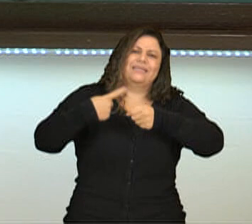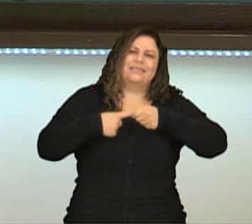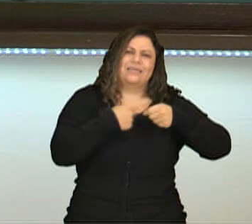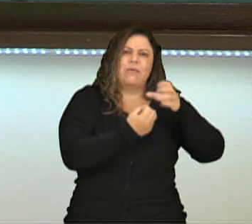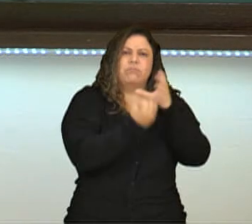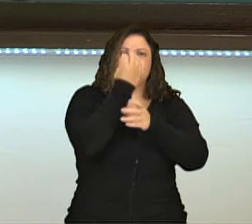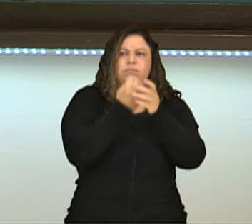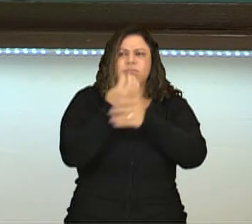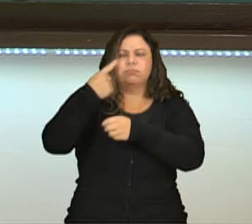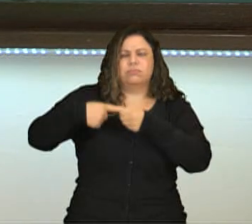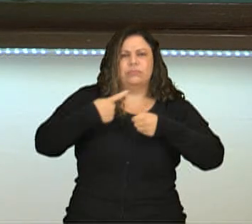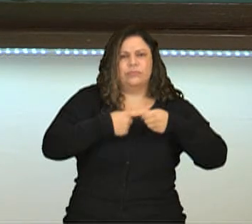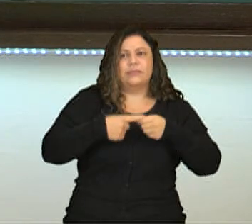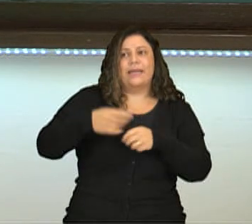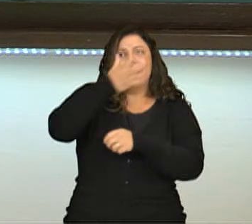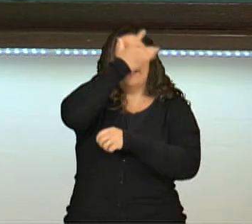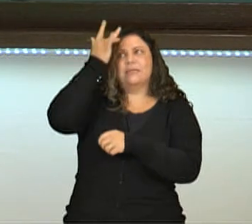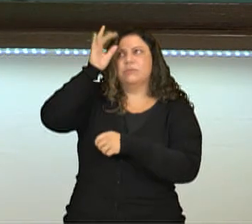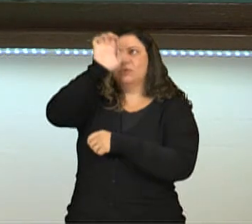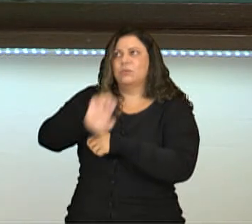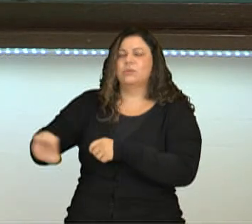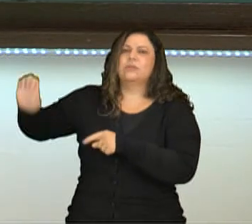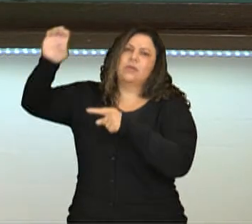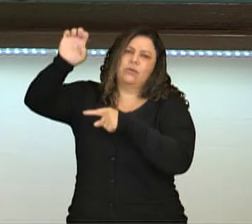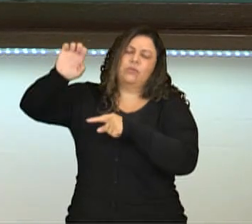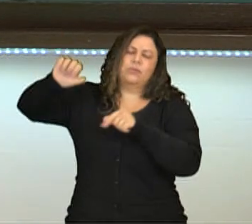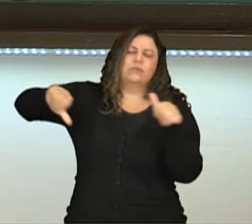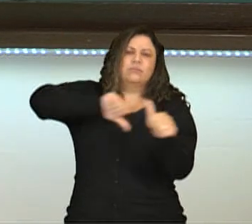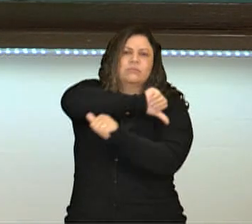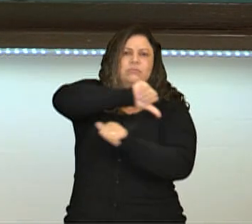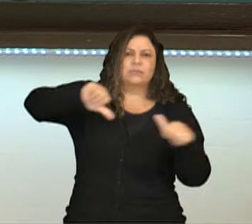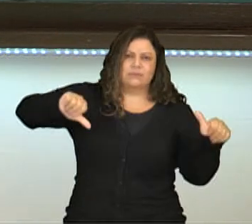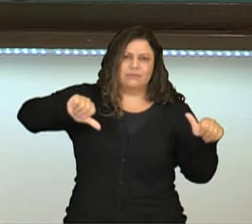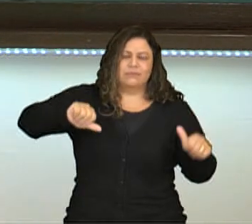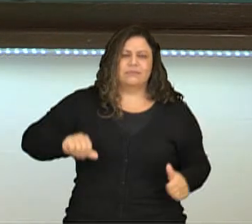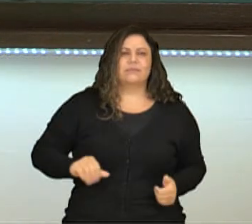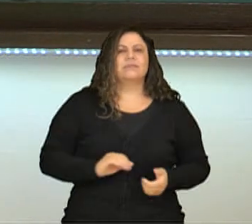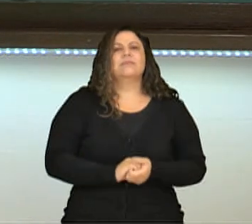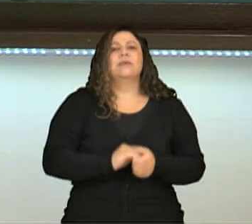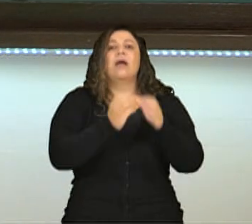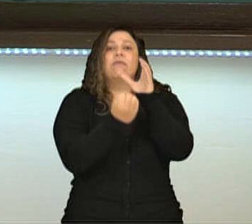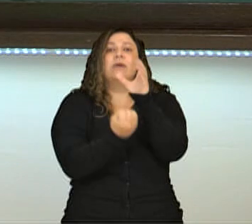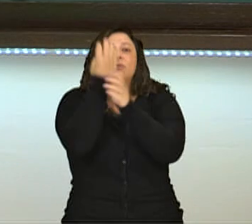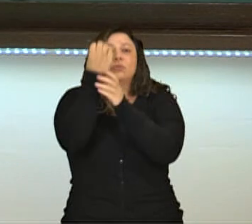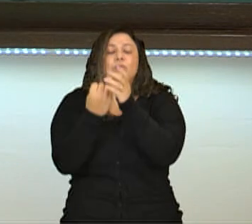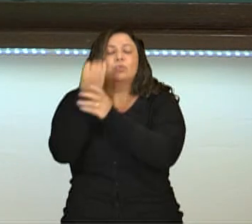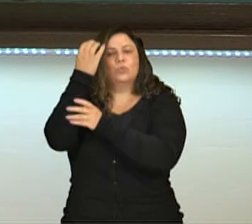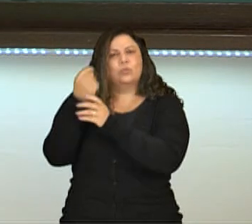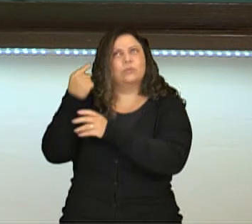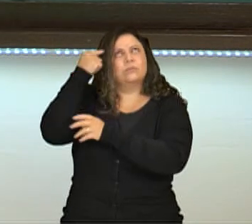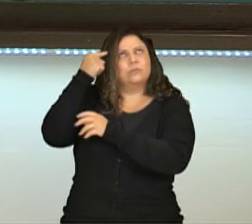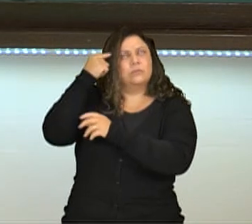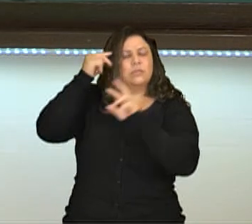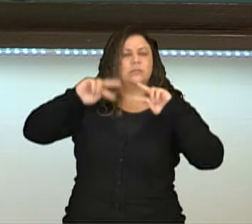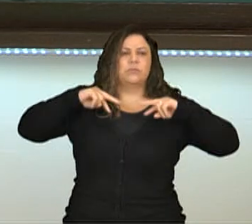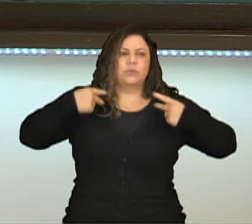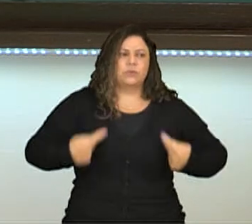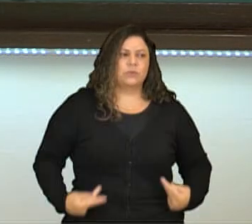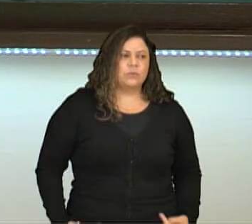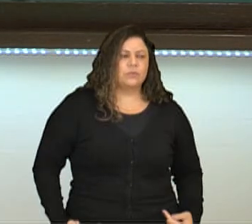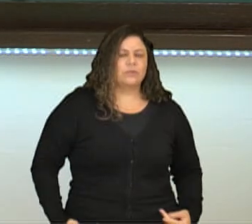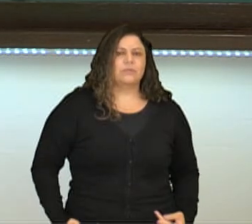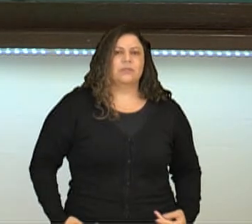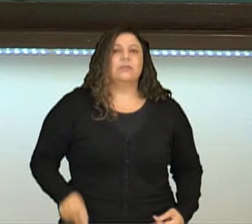pessoas que viviam na Europa nesse período vão passar por uma transformação. Vai surgir então aí o pensamento humanista,